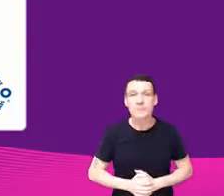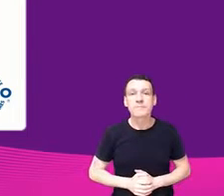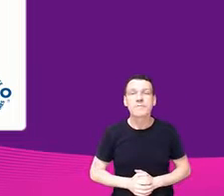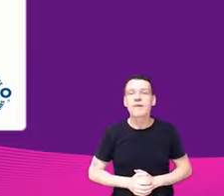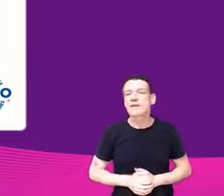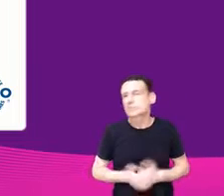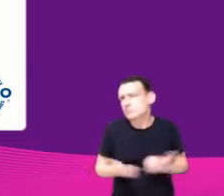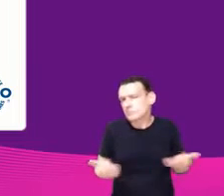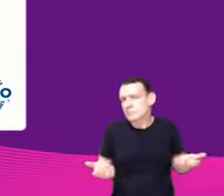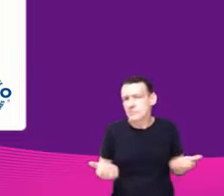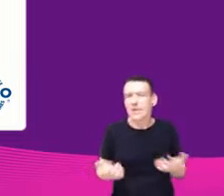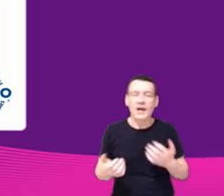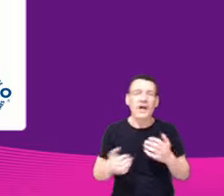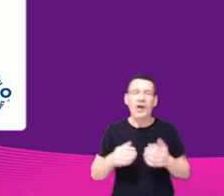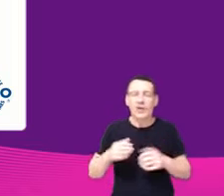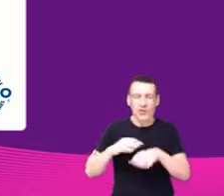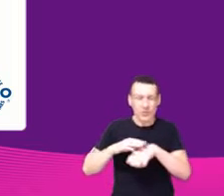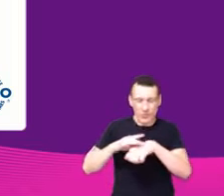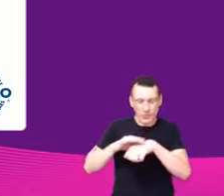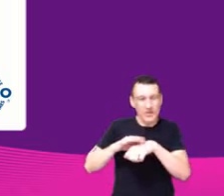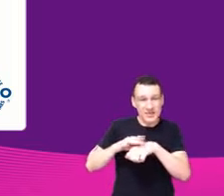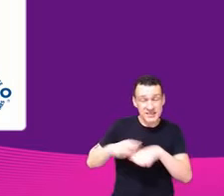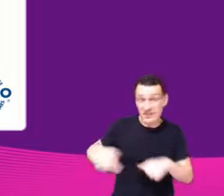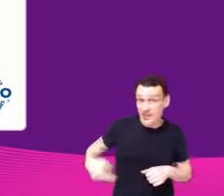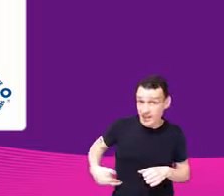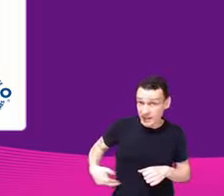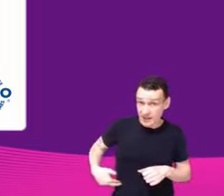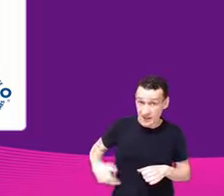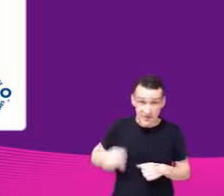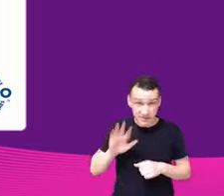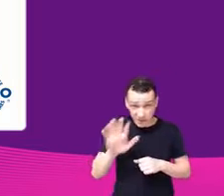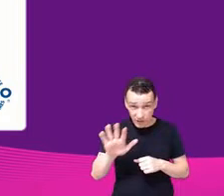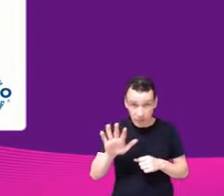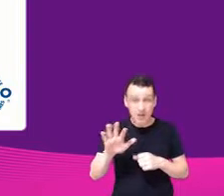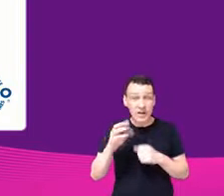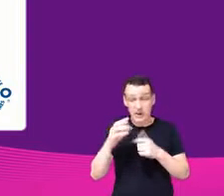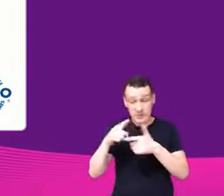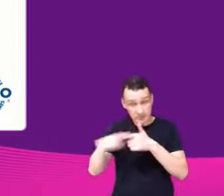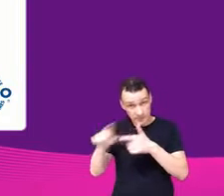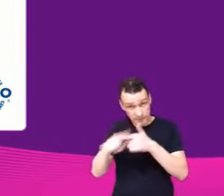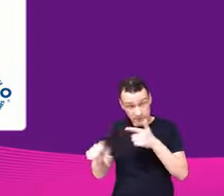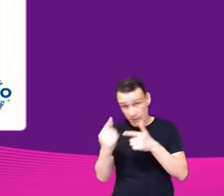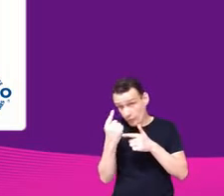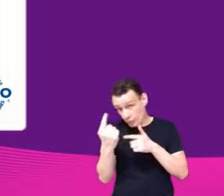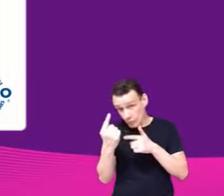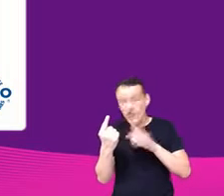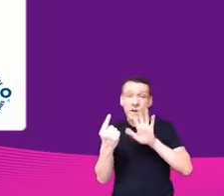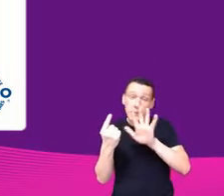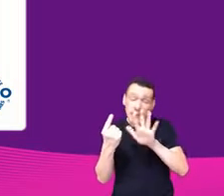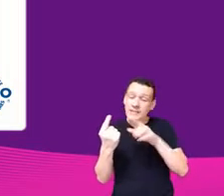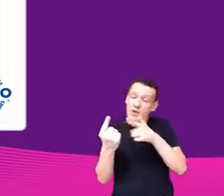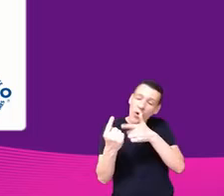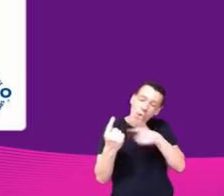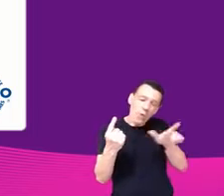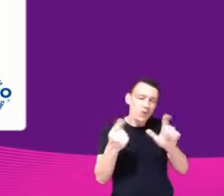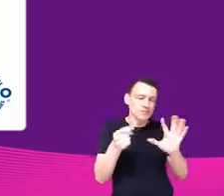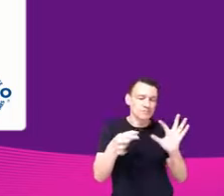grandes problemas, né? De doenças crônicas não transmissíveis, que é o diabetes e a